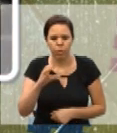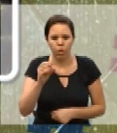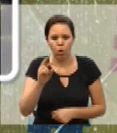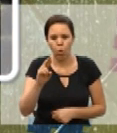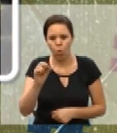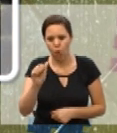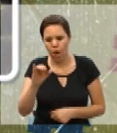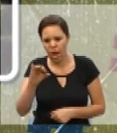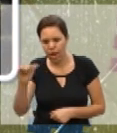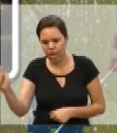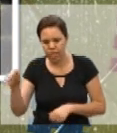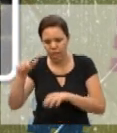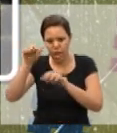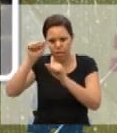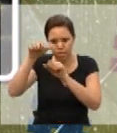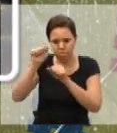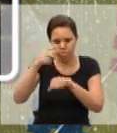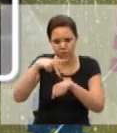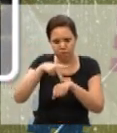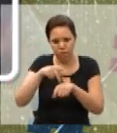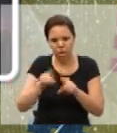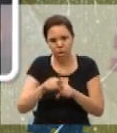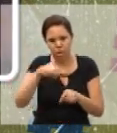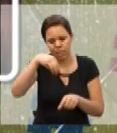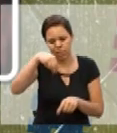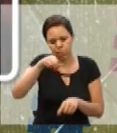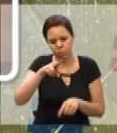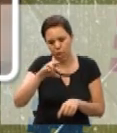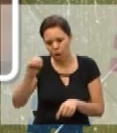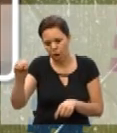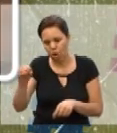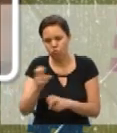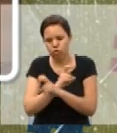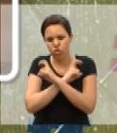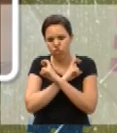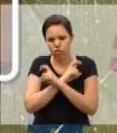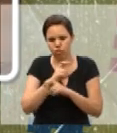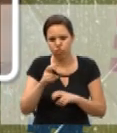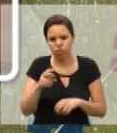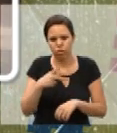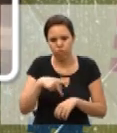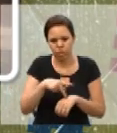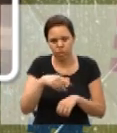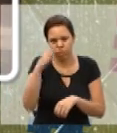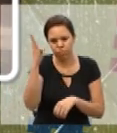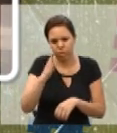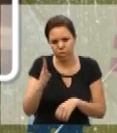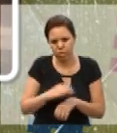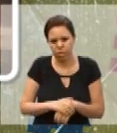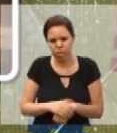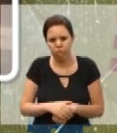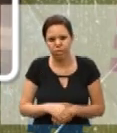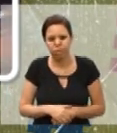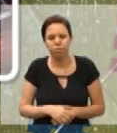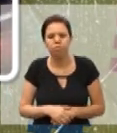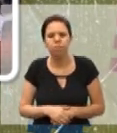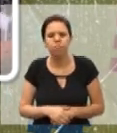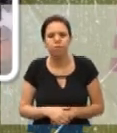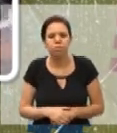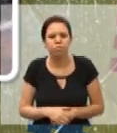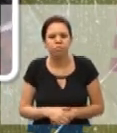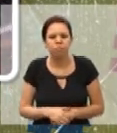Croácia, Espanha, Marrocos, Egito, Brasil... Estou esquecendo de mais